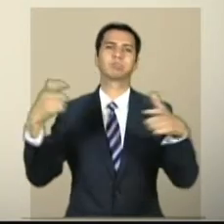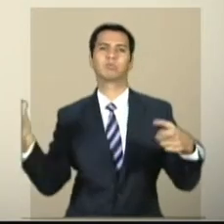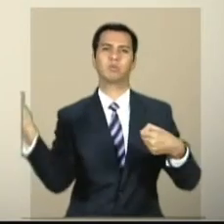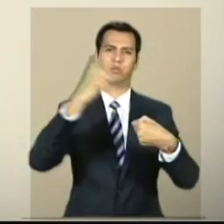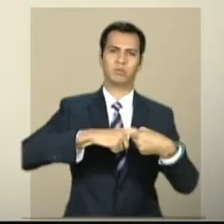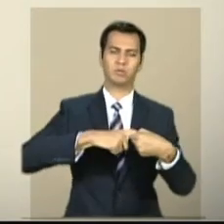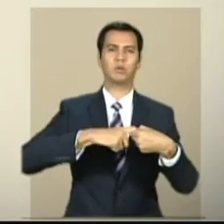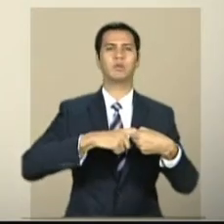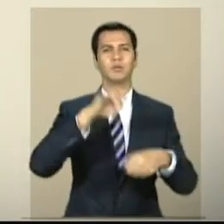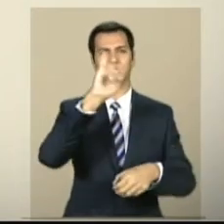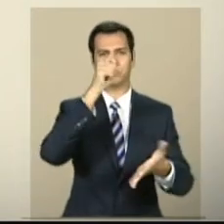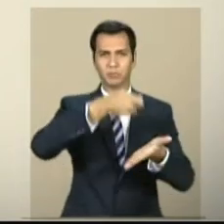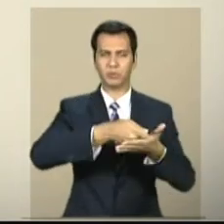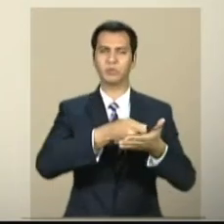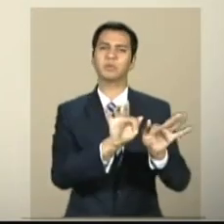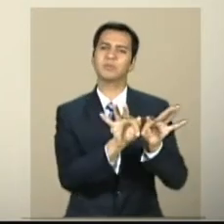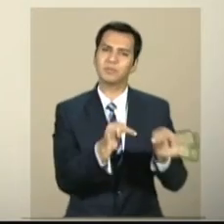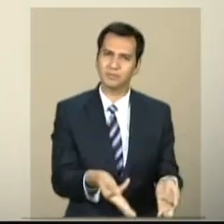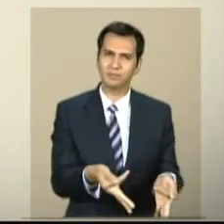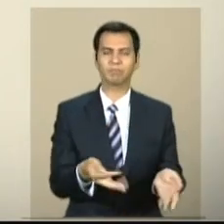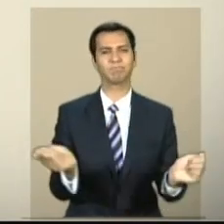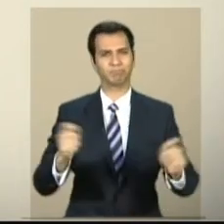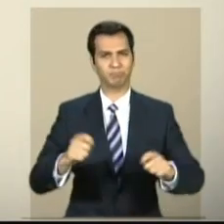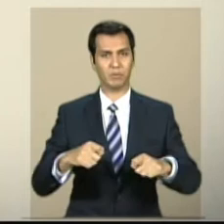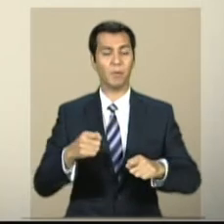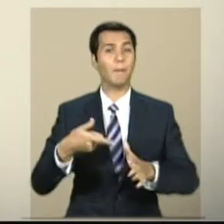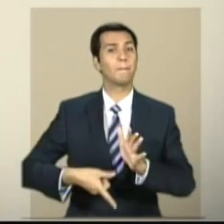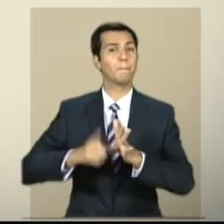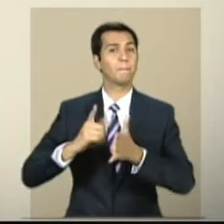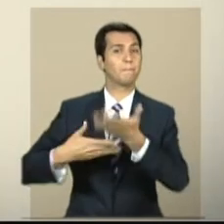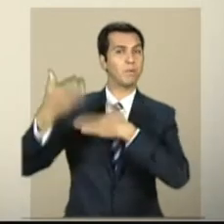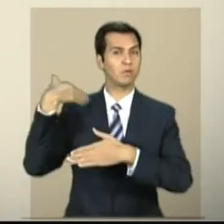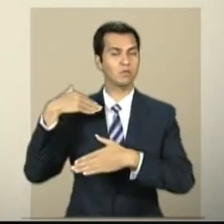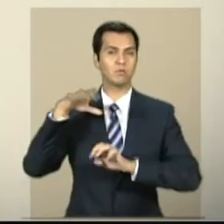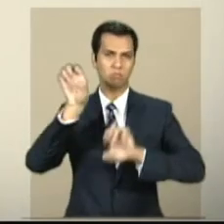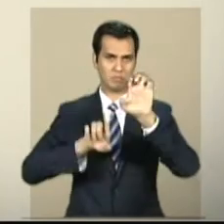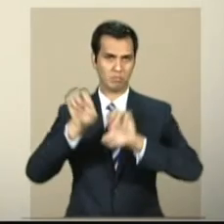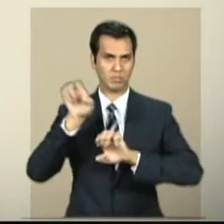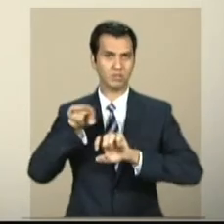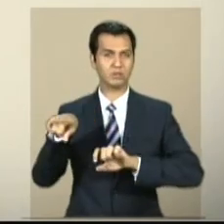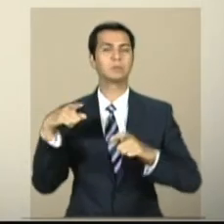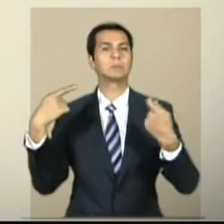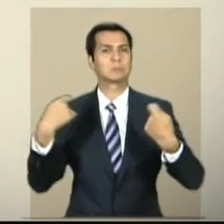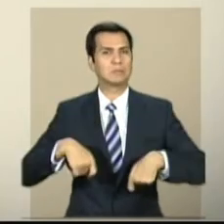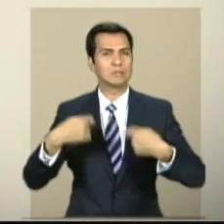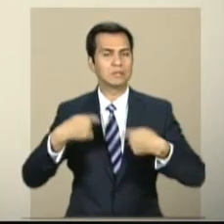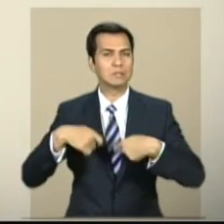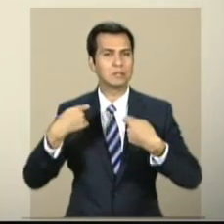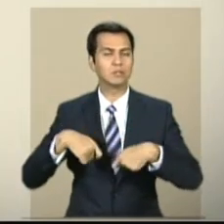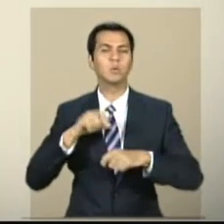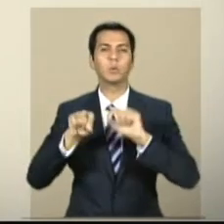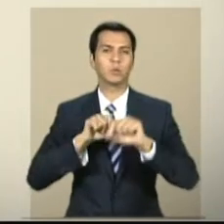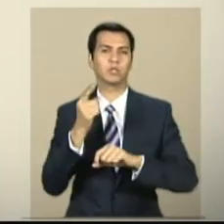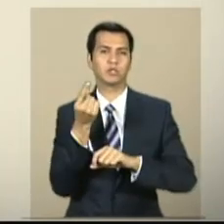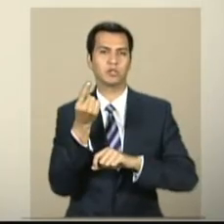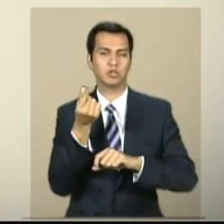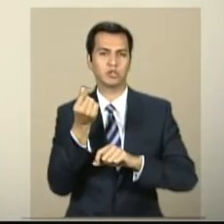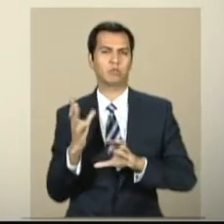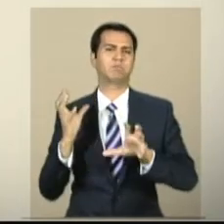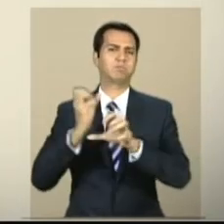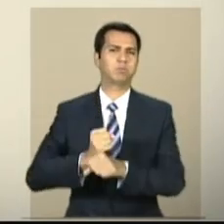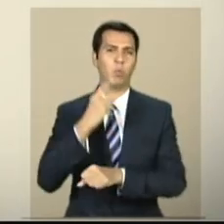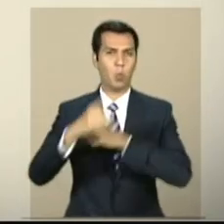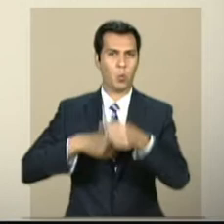impostos. Veja, antes, para entrar no Super Simples, a empresa tinha de ter um faturamento anual de até